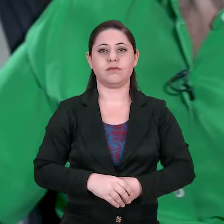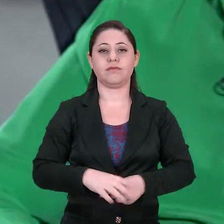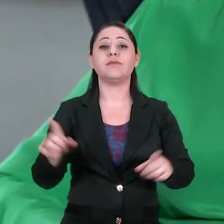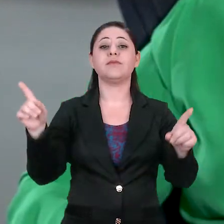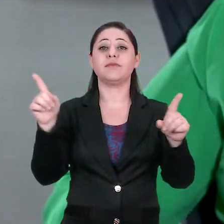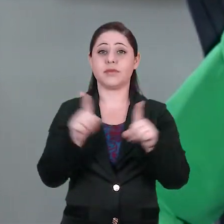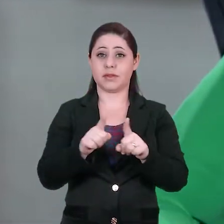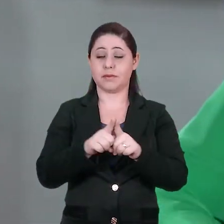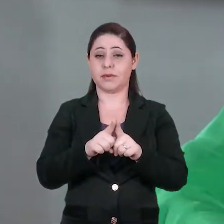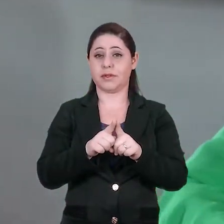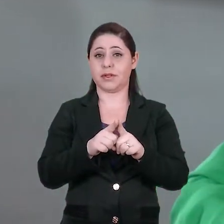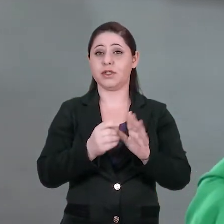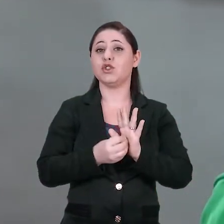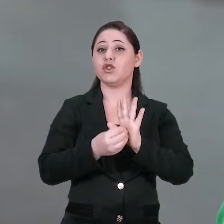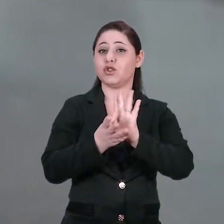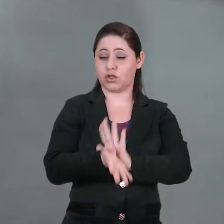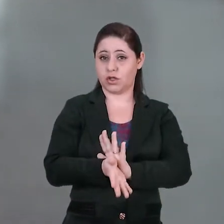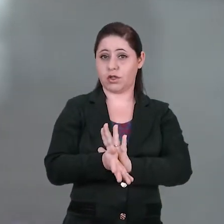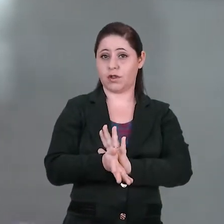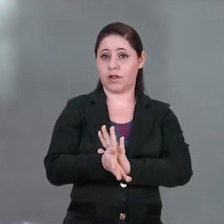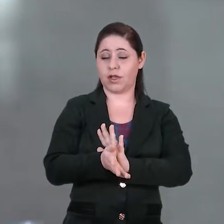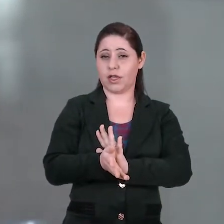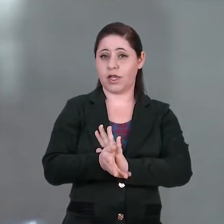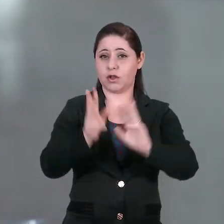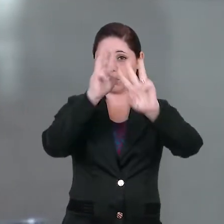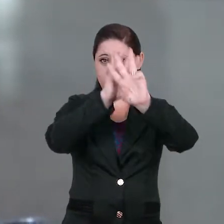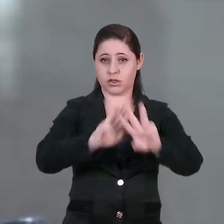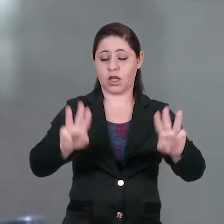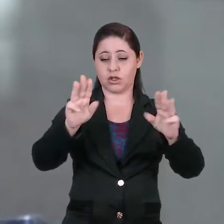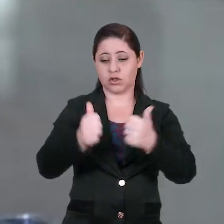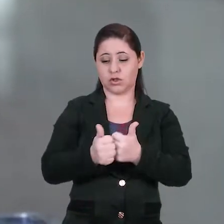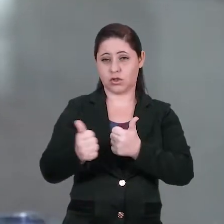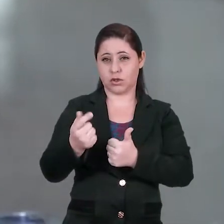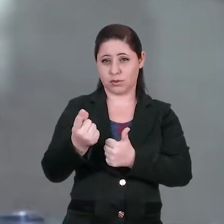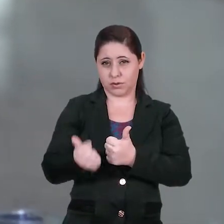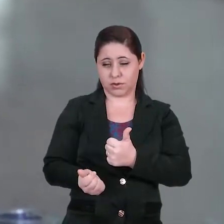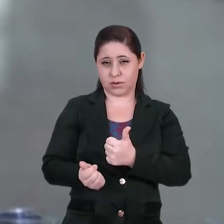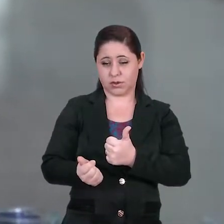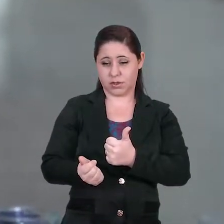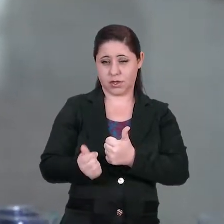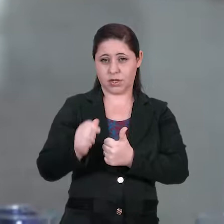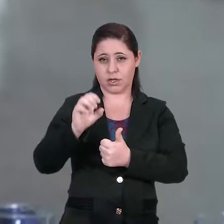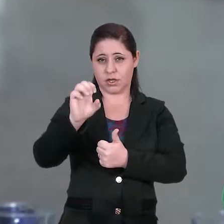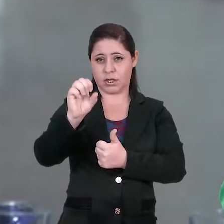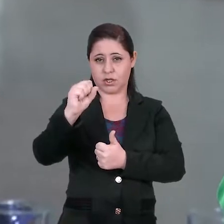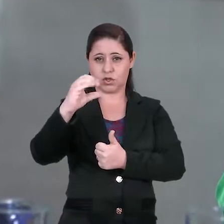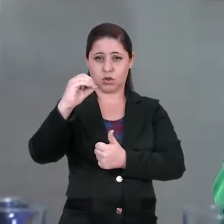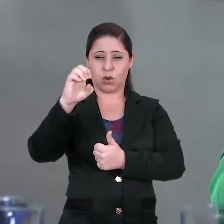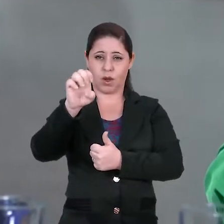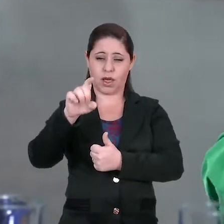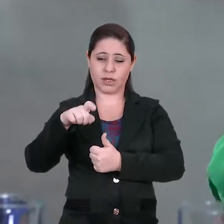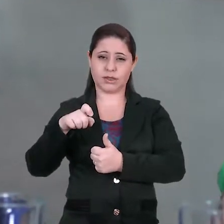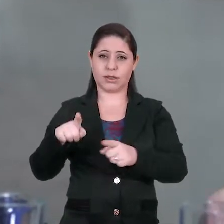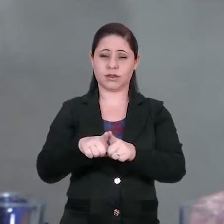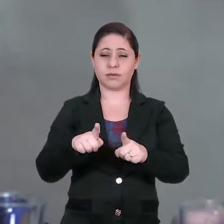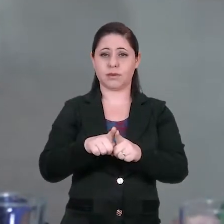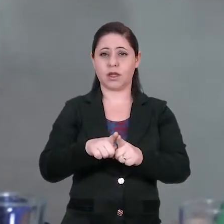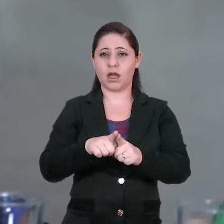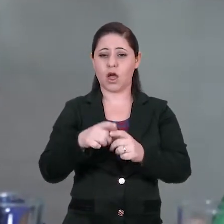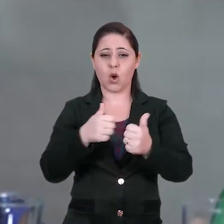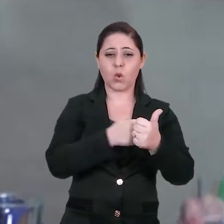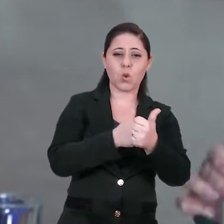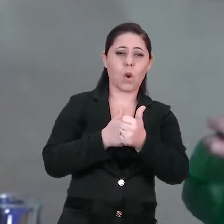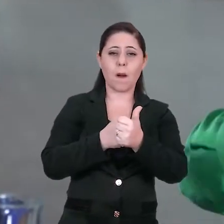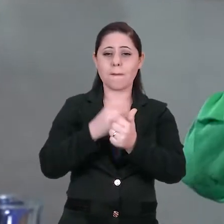para você, telespectador, vai ao site do Tribunal de Contas, lá na Escoex, né, na Escola do Tribunal, Escola Superior de Controle Externo, vai acompanhar